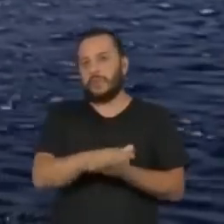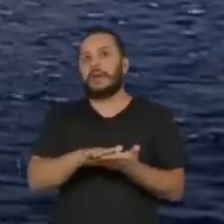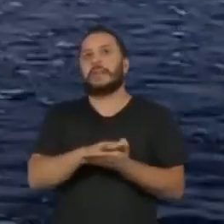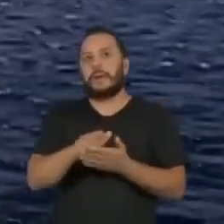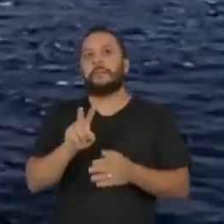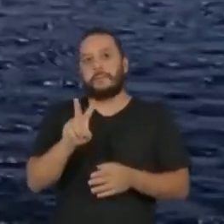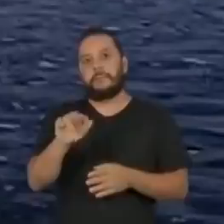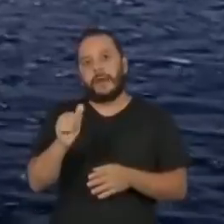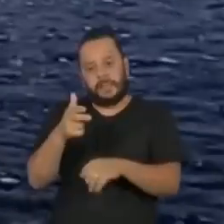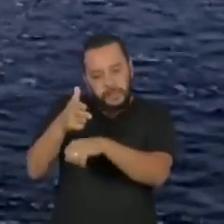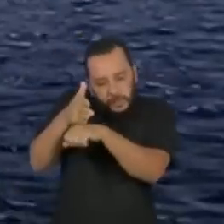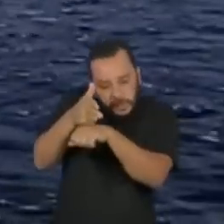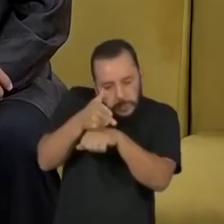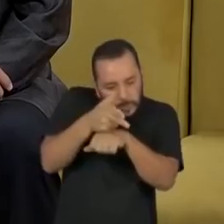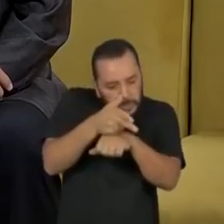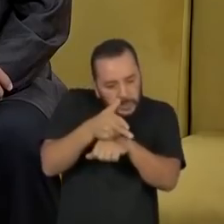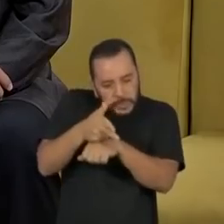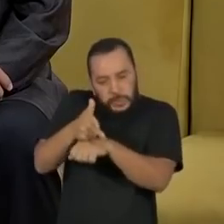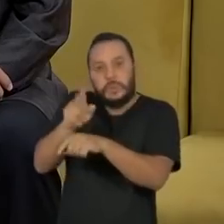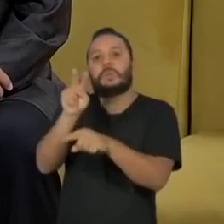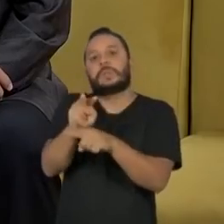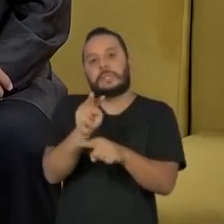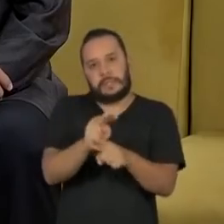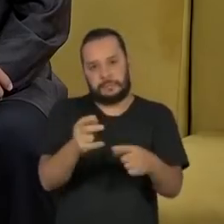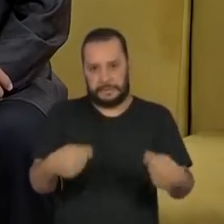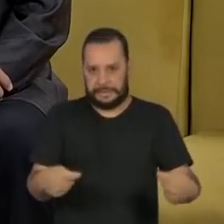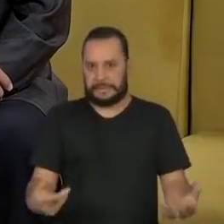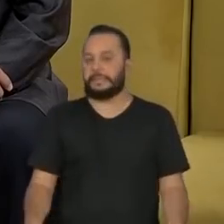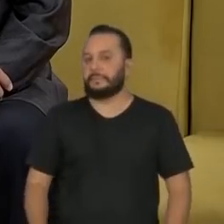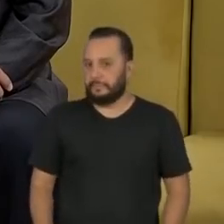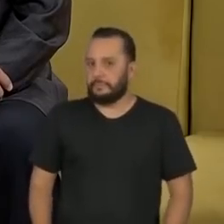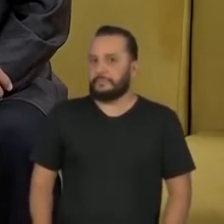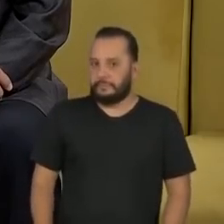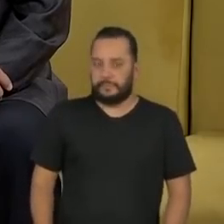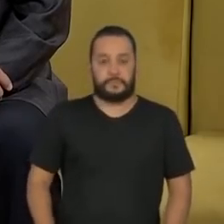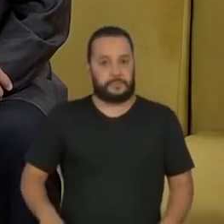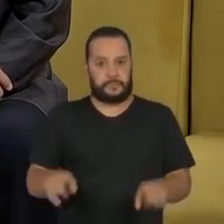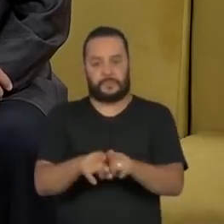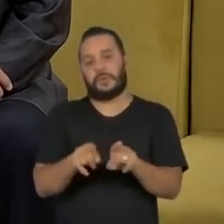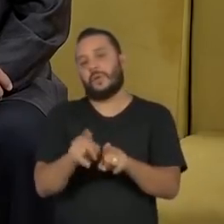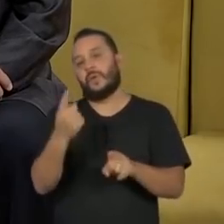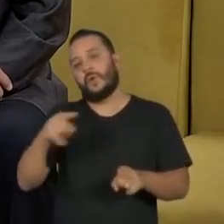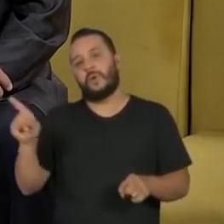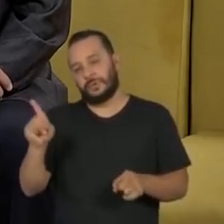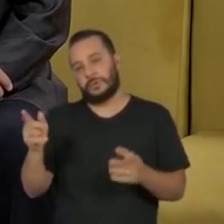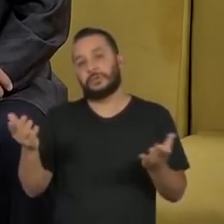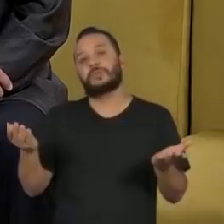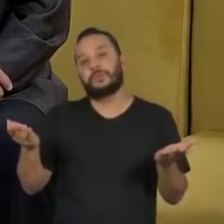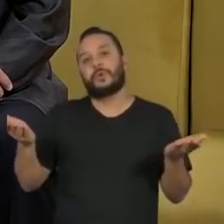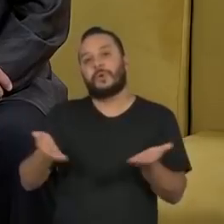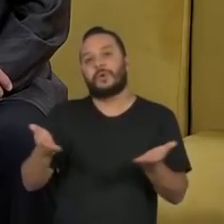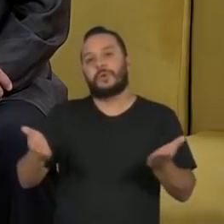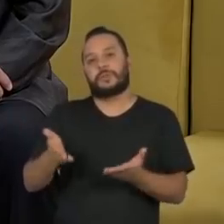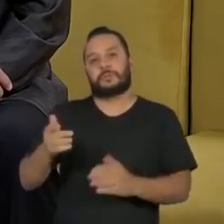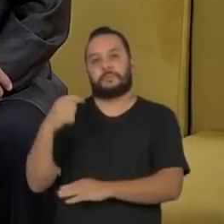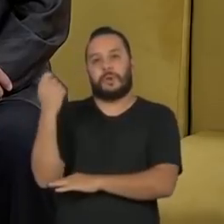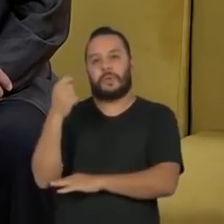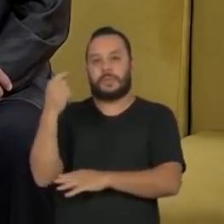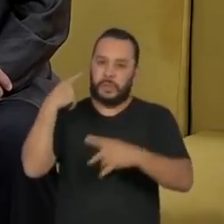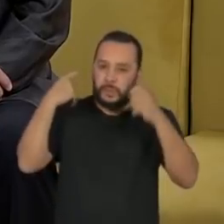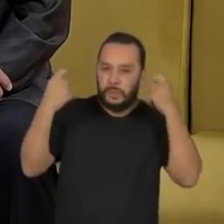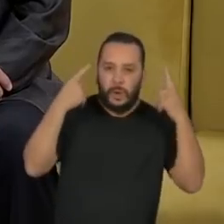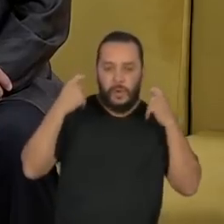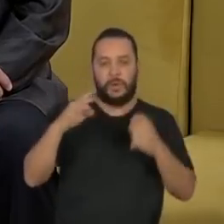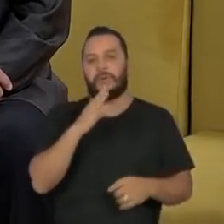trajetória precisa ser monitorada. Hoje, no último episódio da série Sons da Paulista, você vai conhecer a